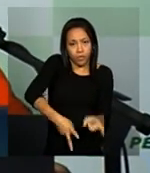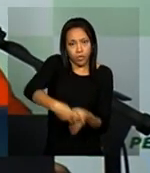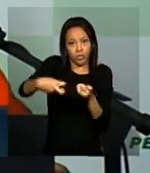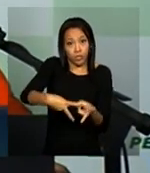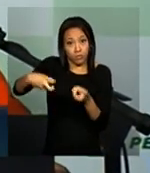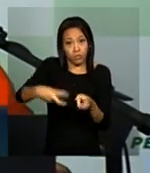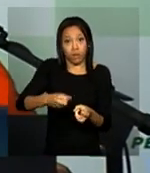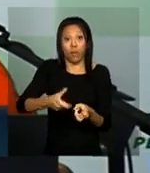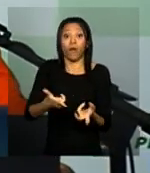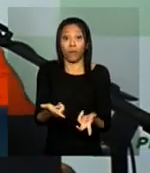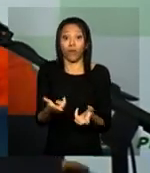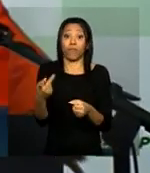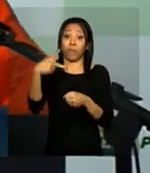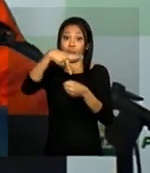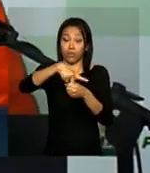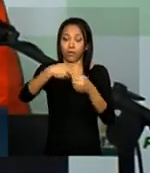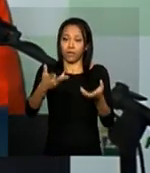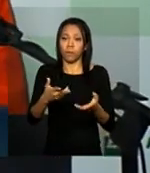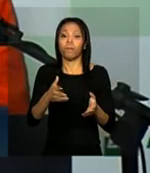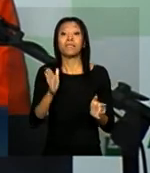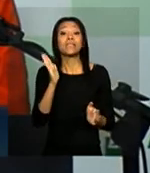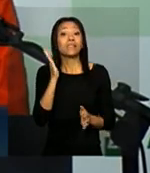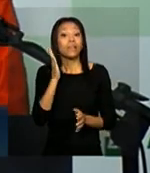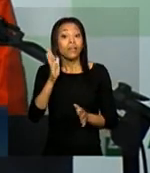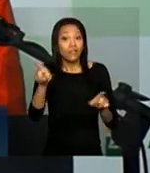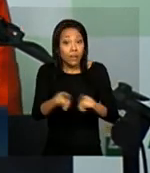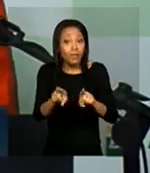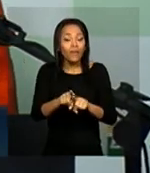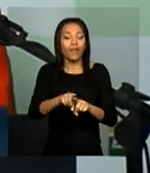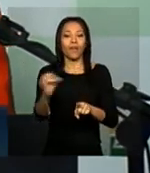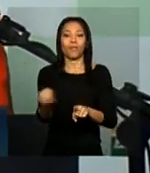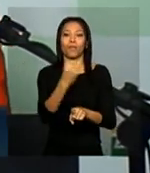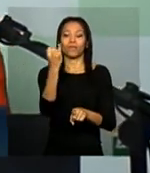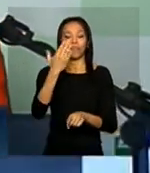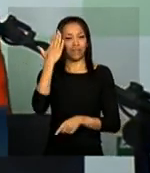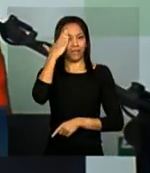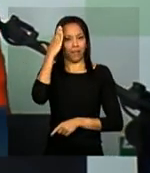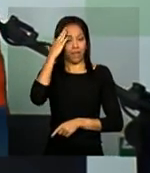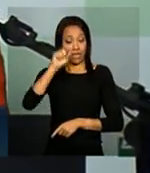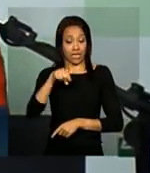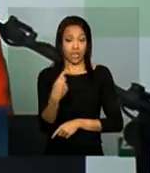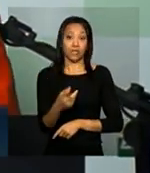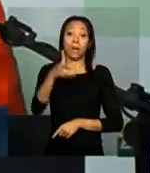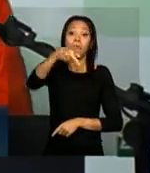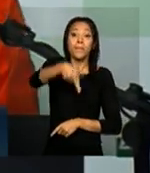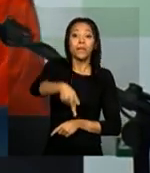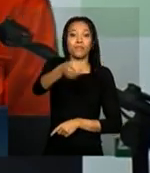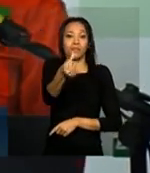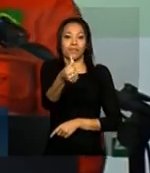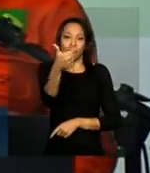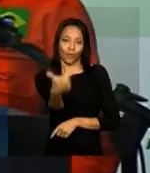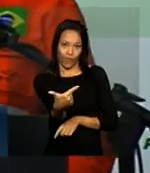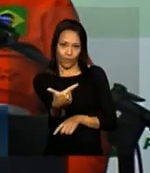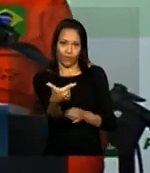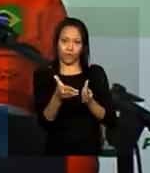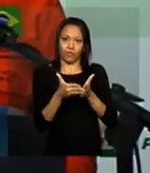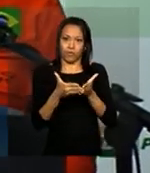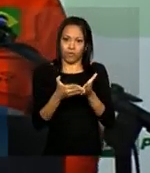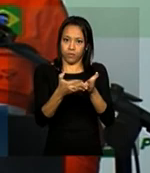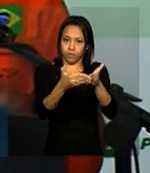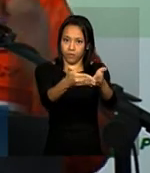Além disso, é um orgulho saber que essa é uma, a P62, é uma das